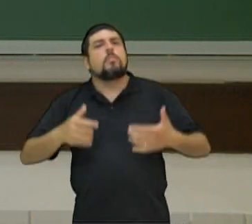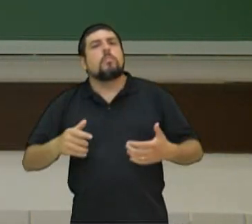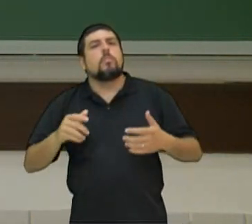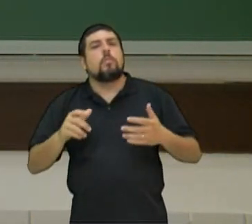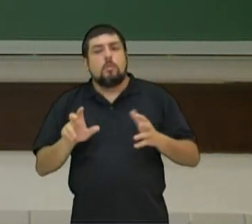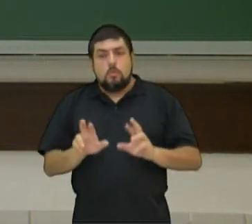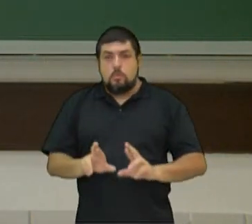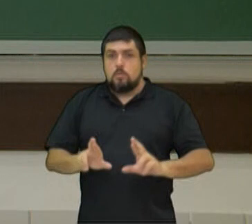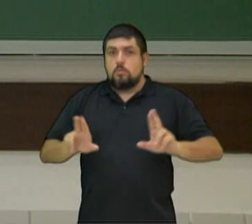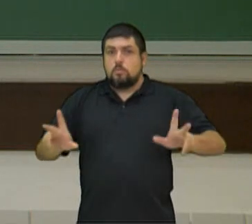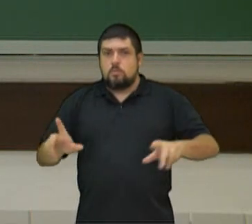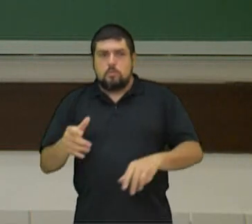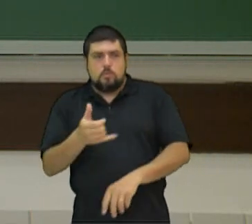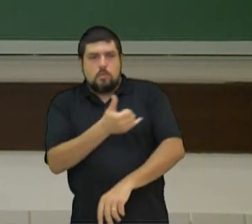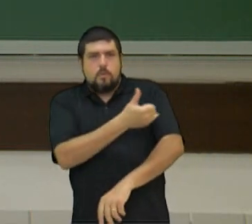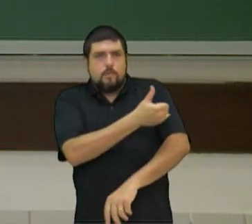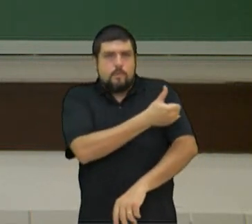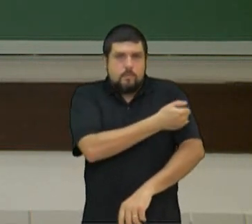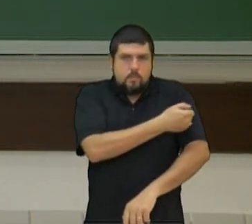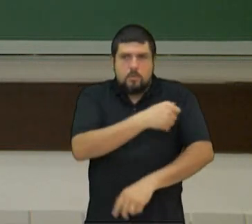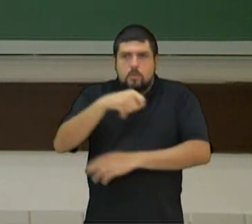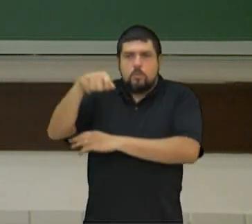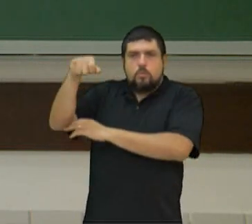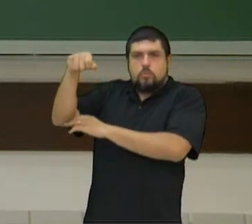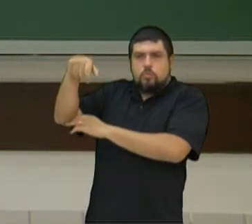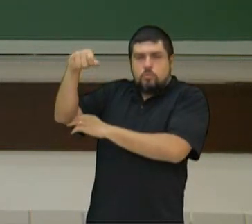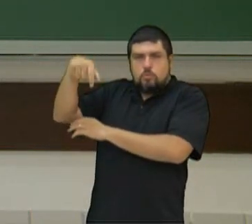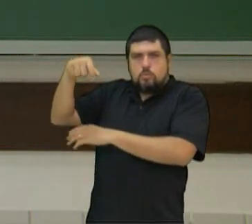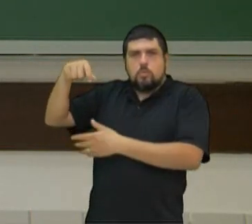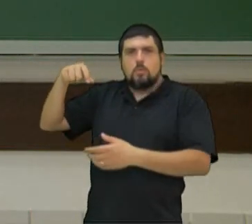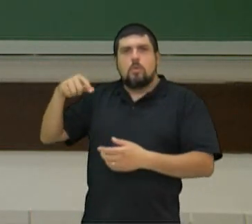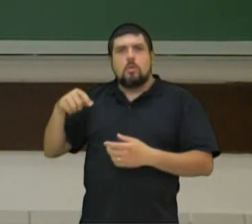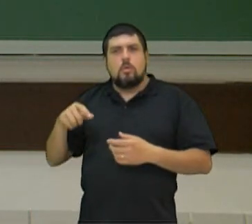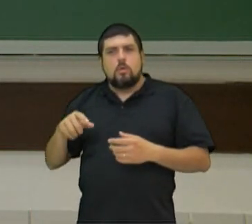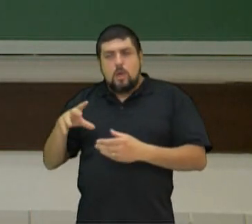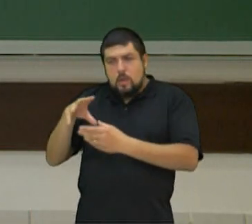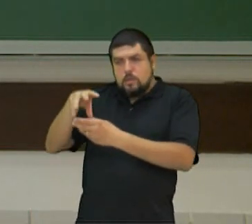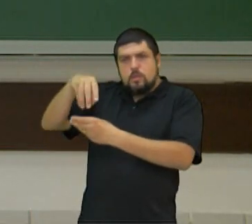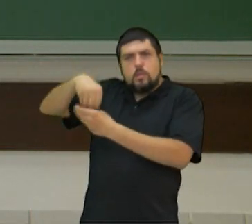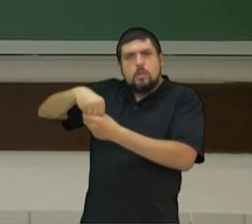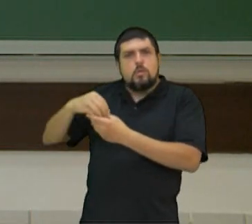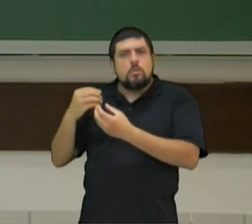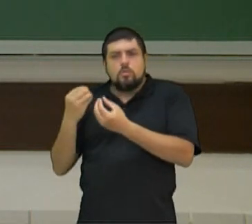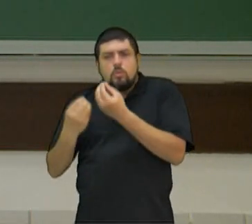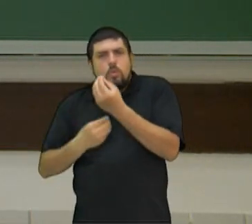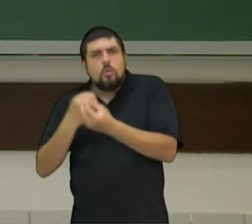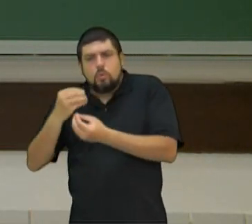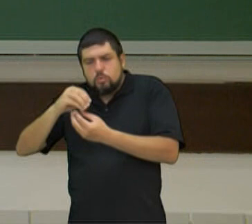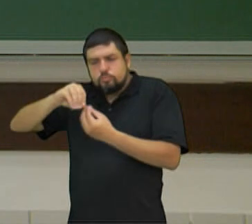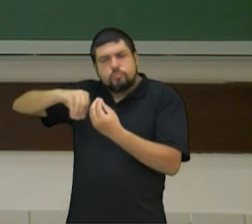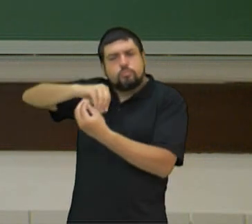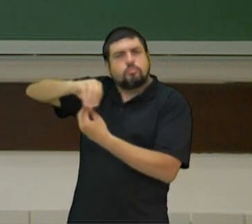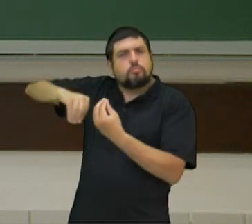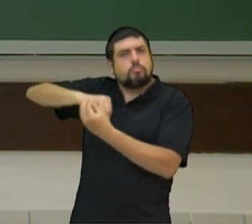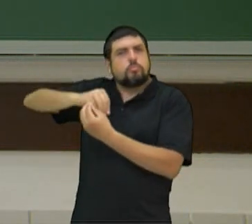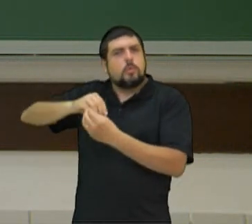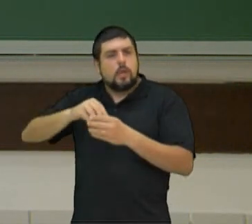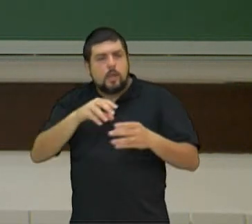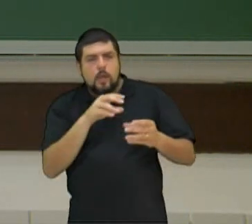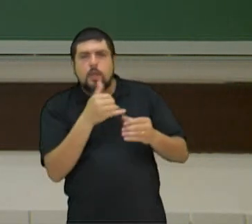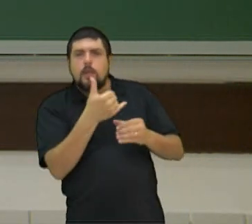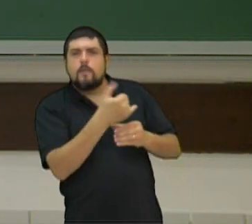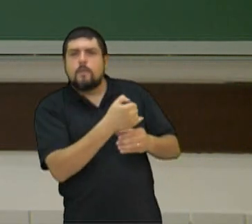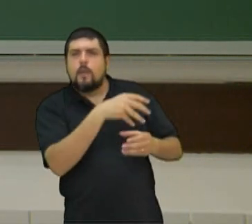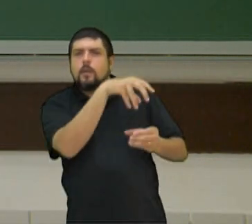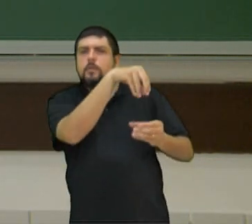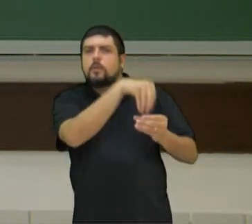soro, qual é a diferença, né, na fabricação, na produção e quando que é recomendado cada uma, né, dessas